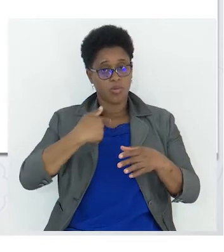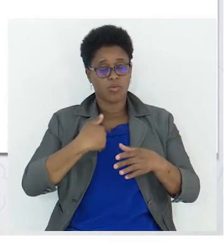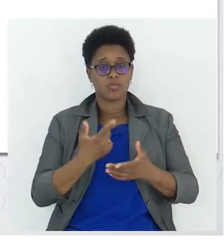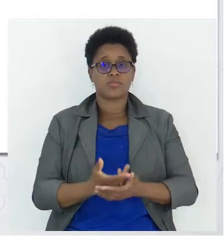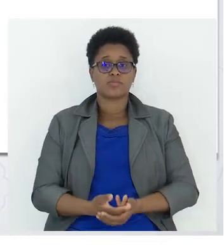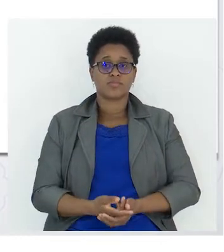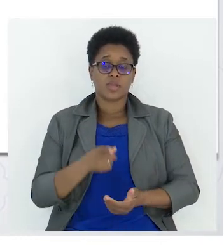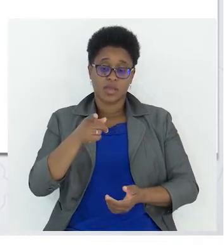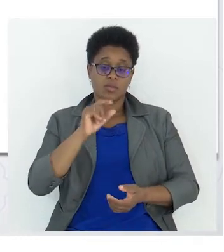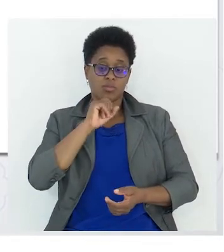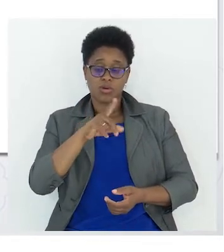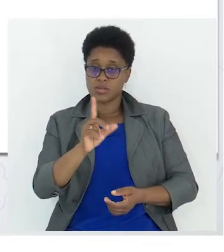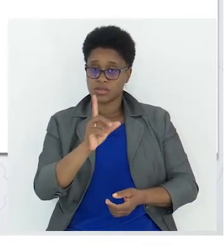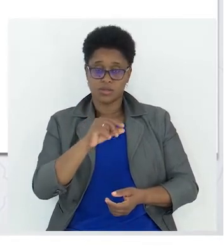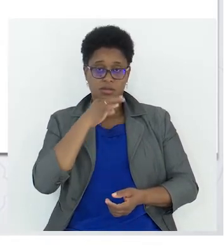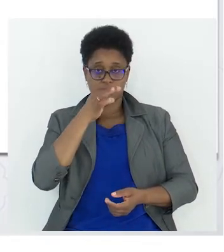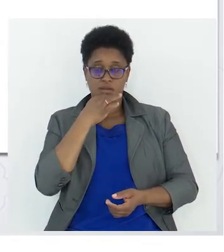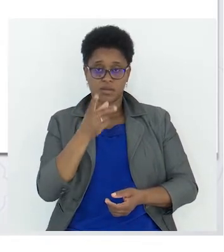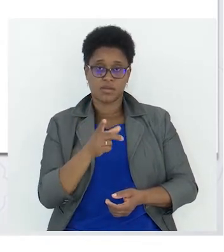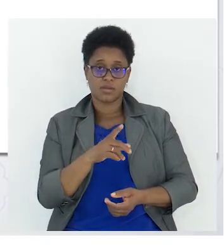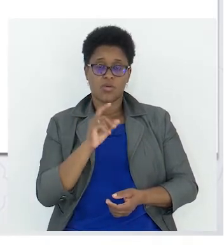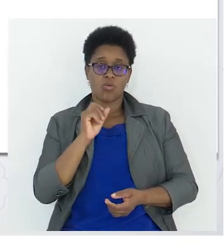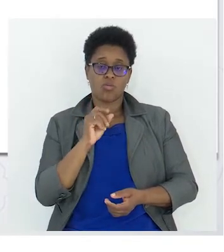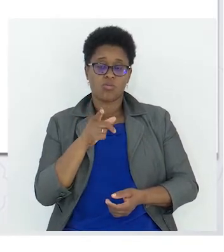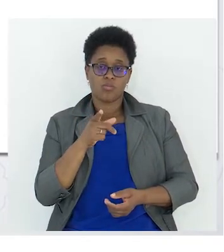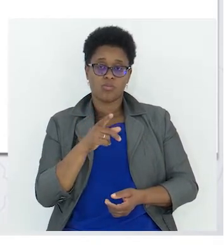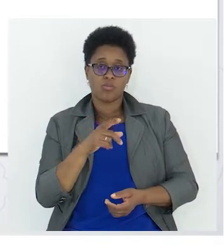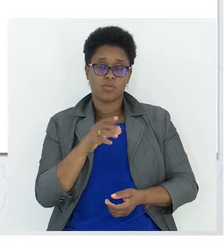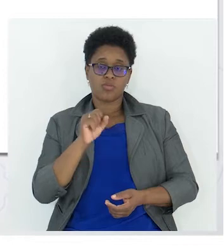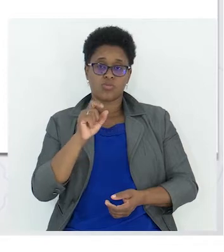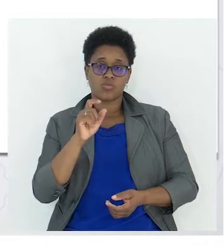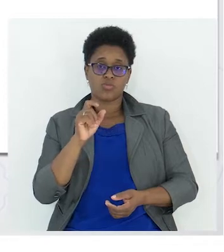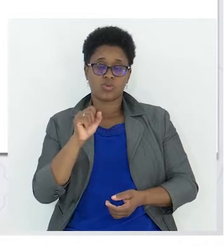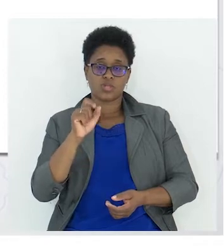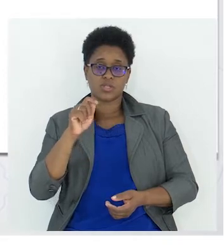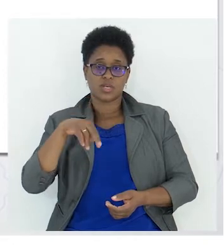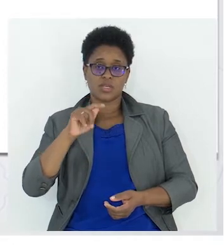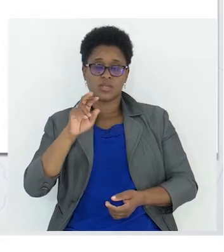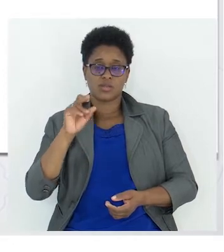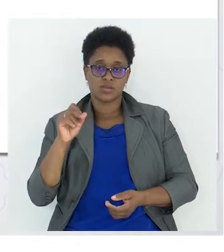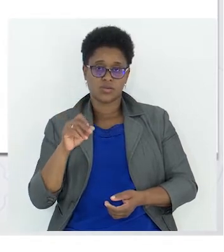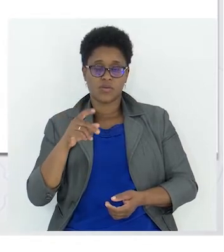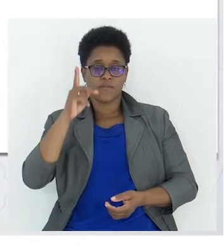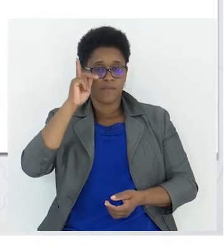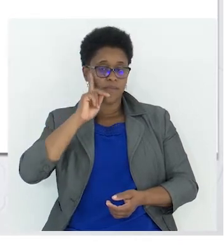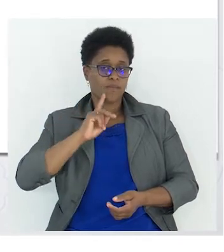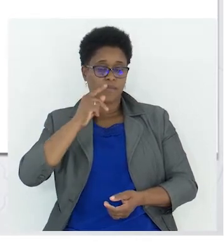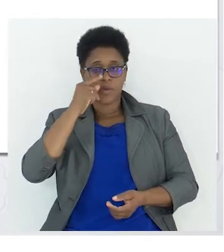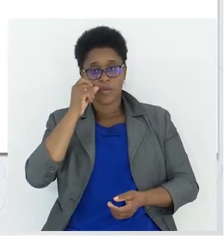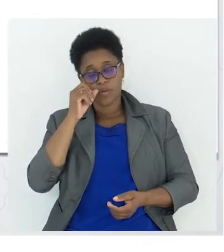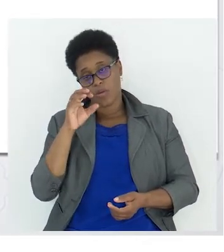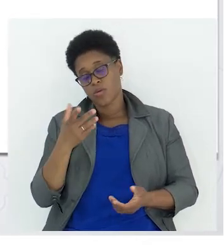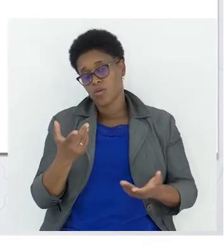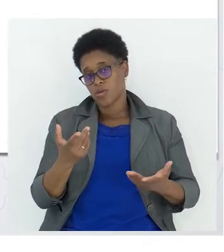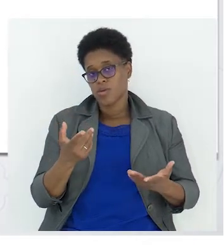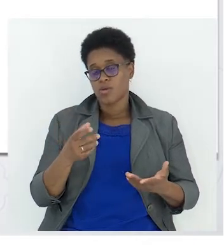podes dizer número, mas pode dizer o género masculino, ok? Ou feminino, de acordo